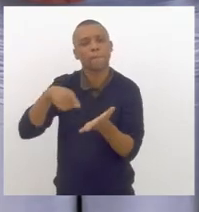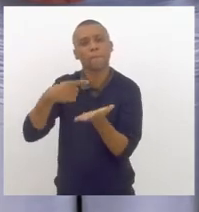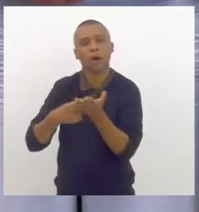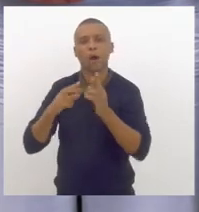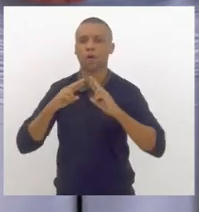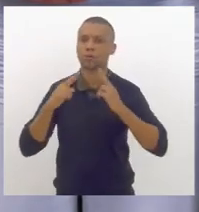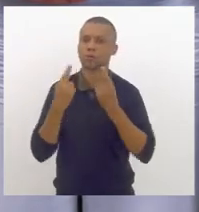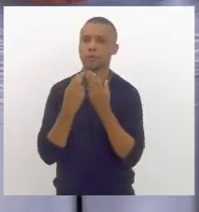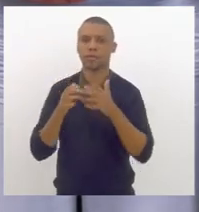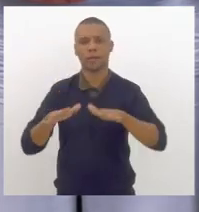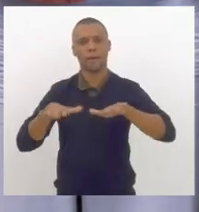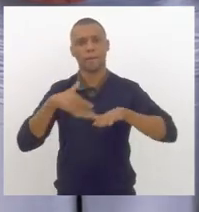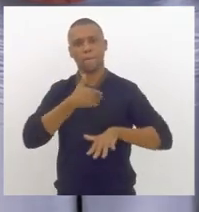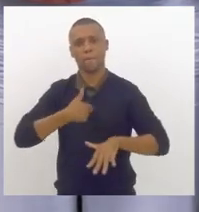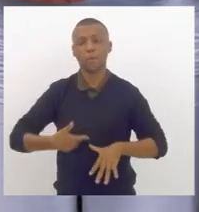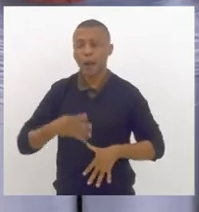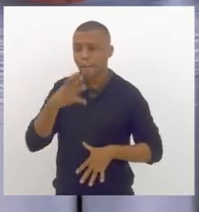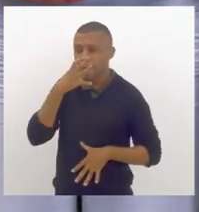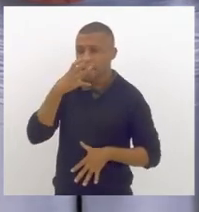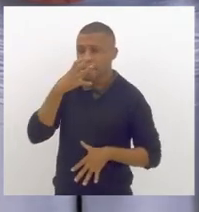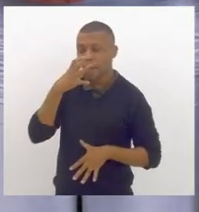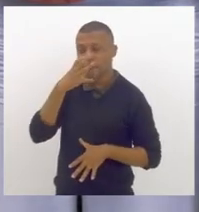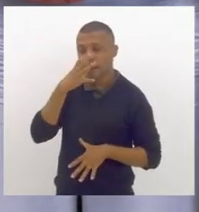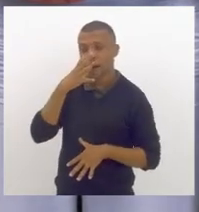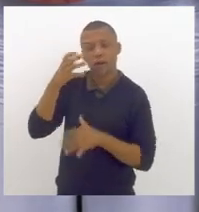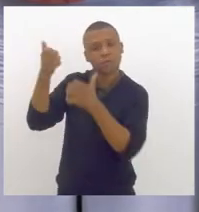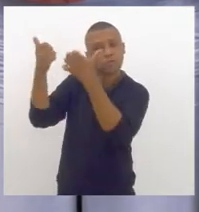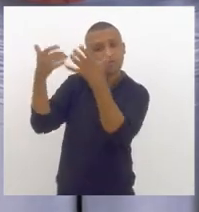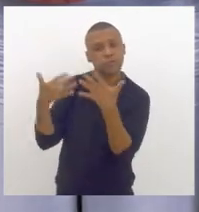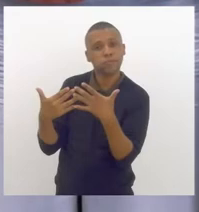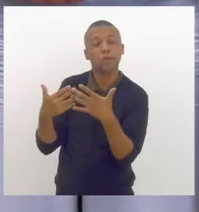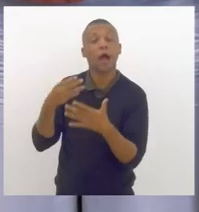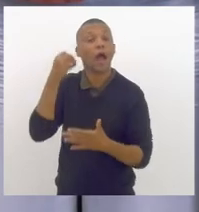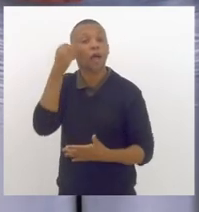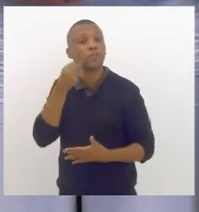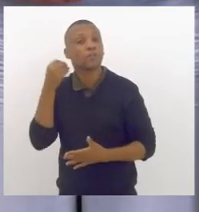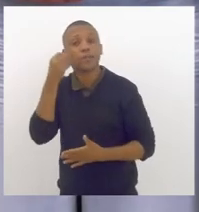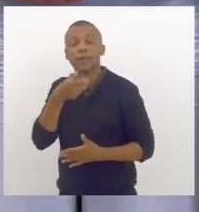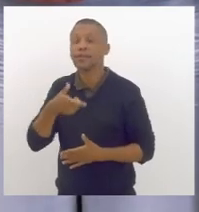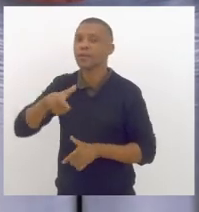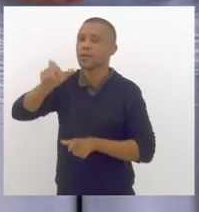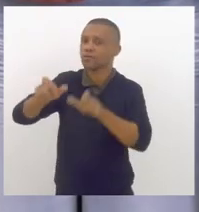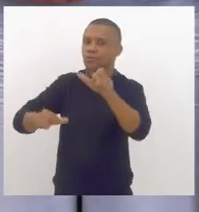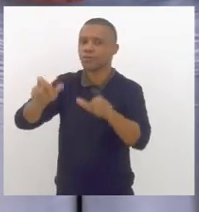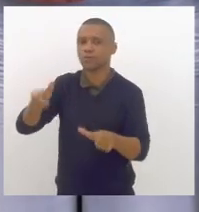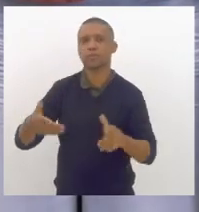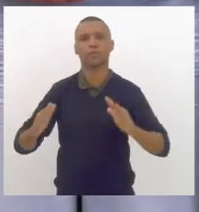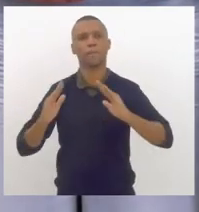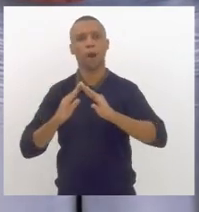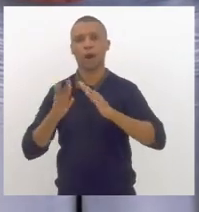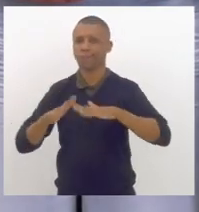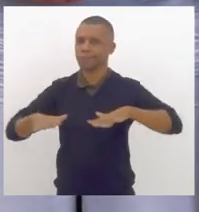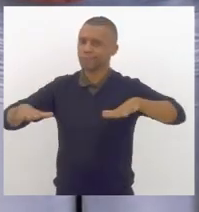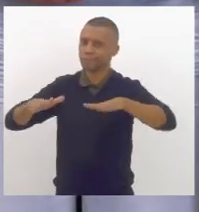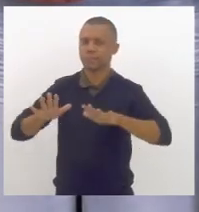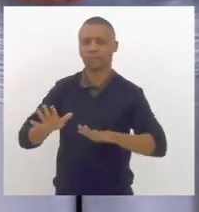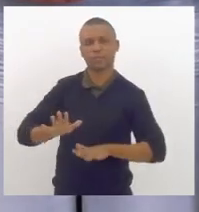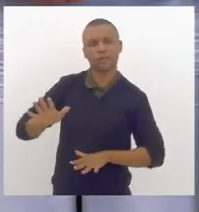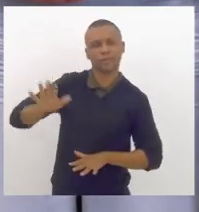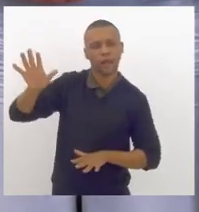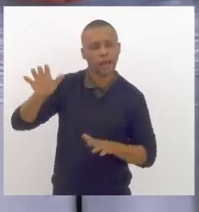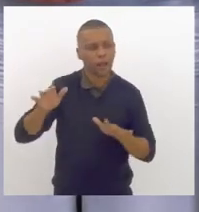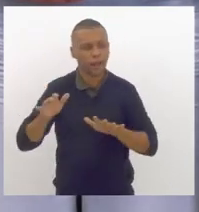públicas, a partir da escuta ativa de moradores desses espaços, mas não só isso, de moradores